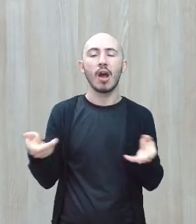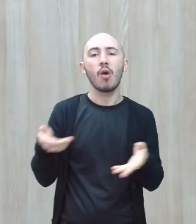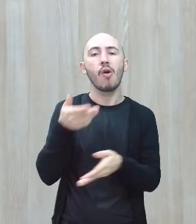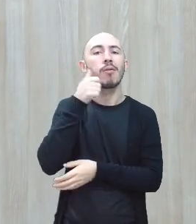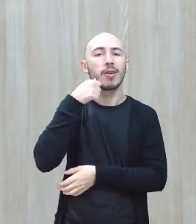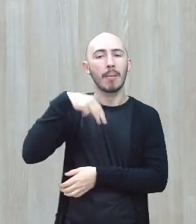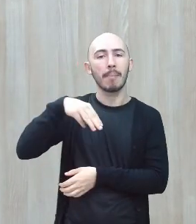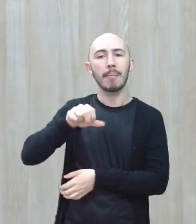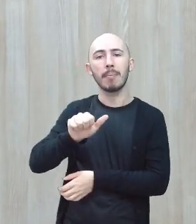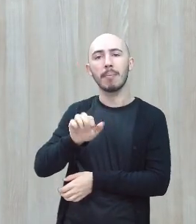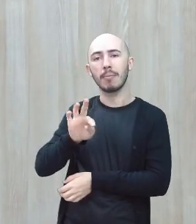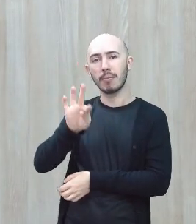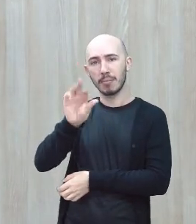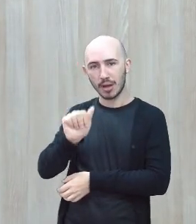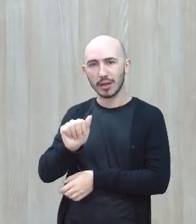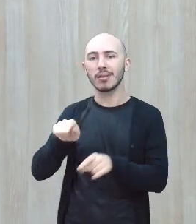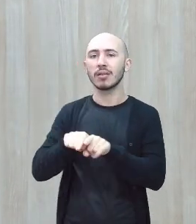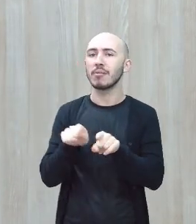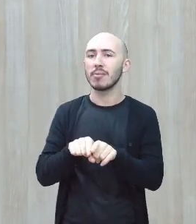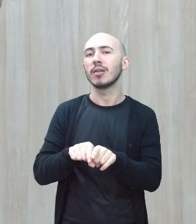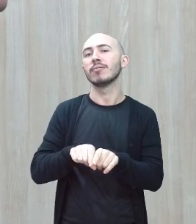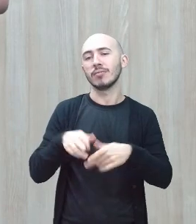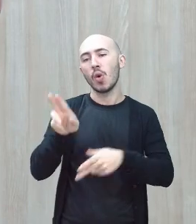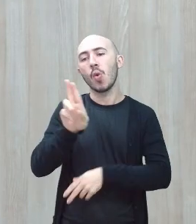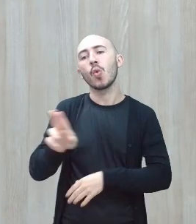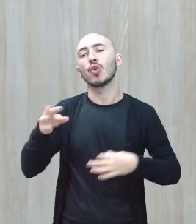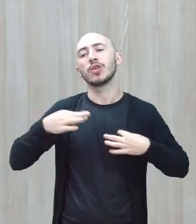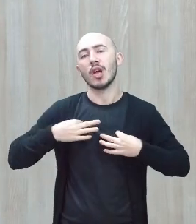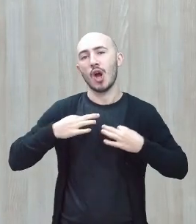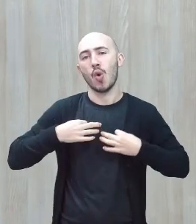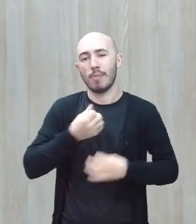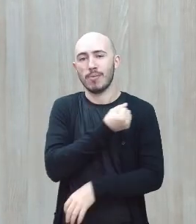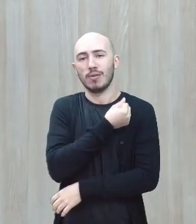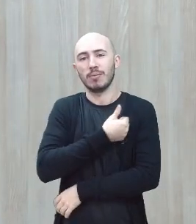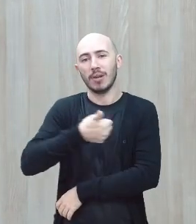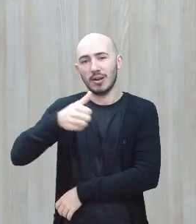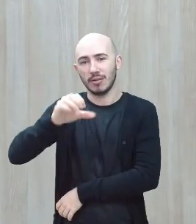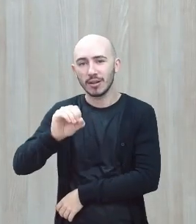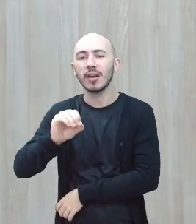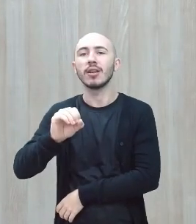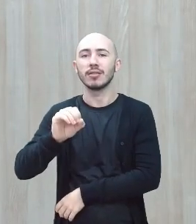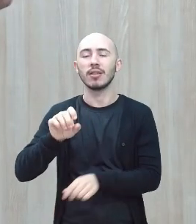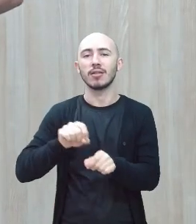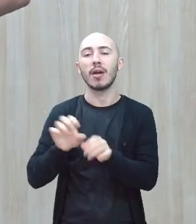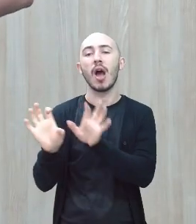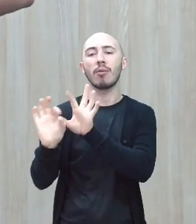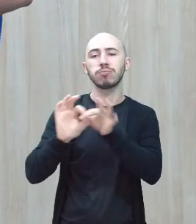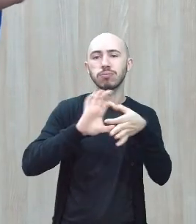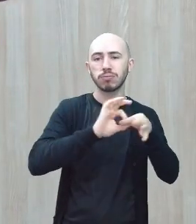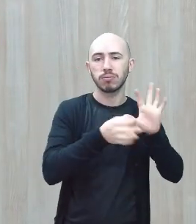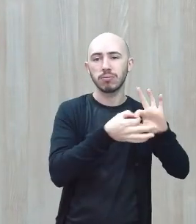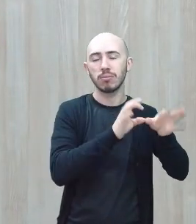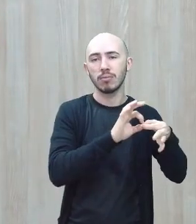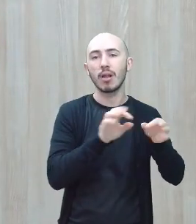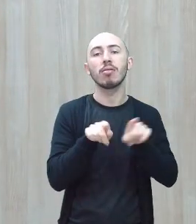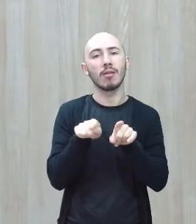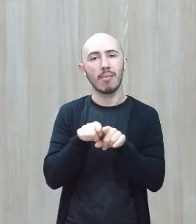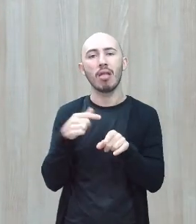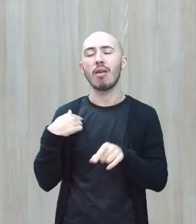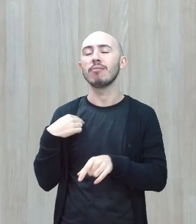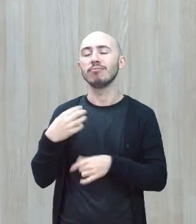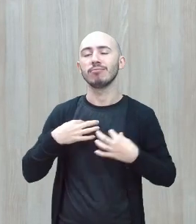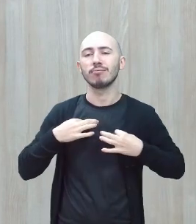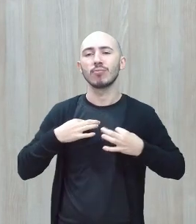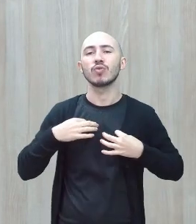aí, pessoas maravilhosas, né? Camisa 10 da seleção brasileira na Olimpíada, Richarlison. Então são